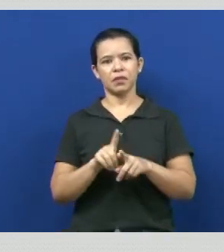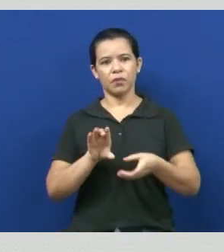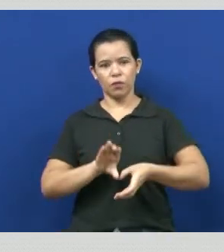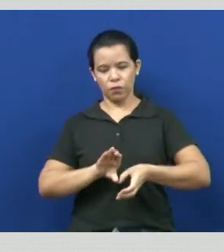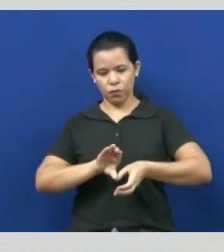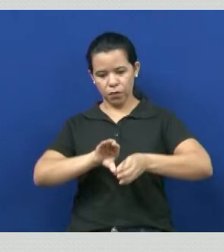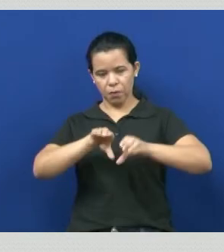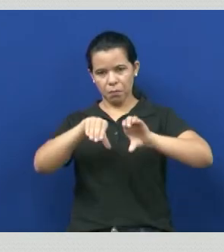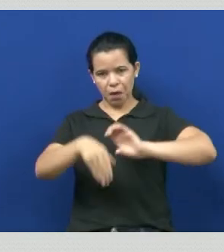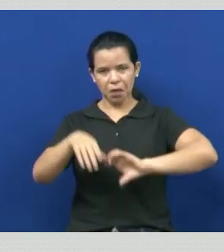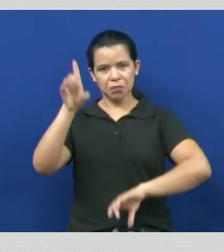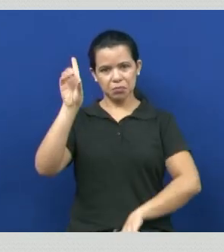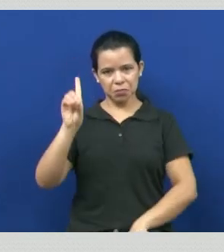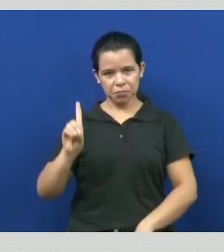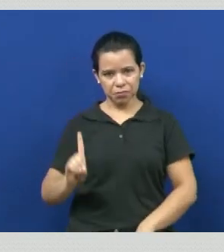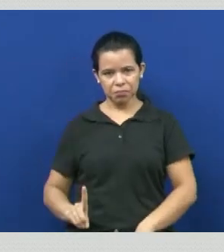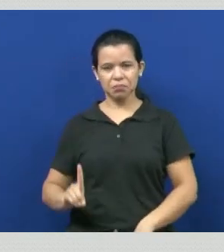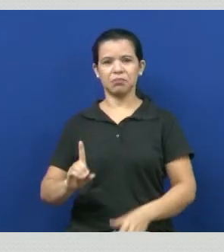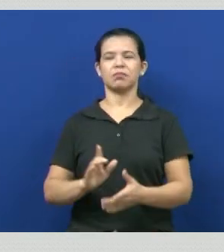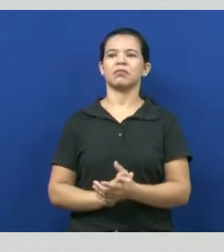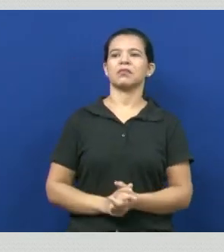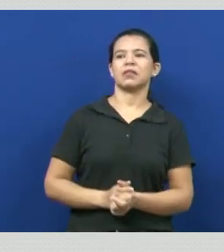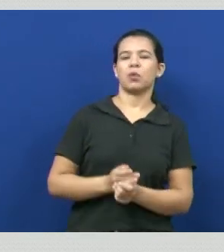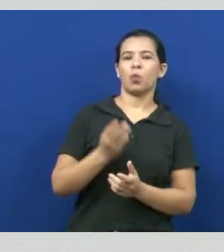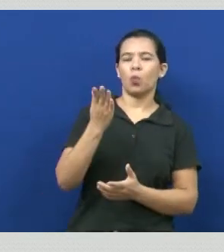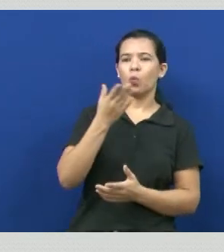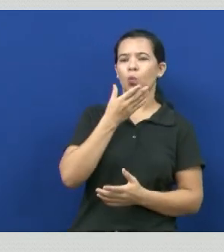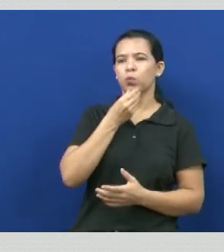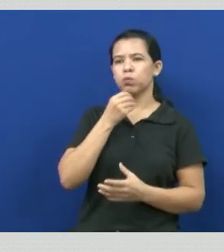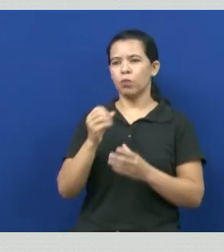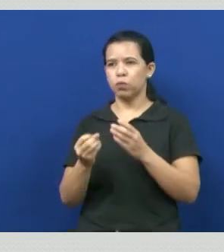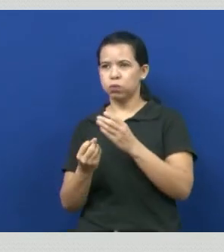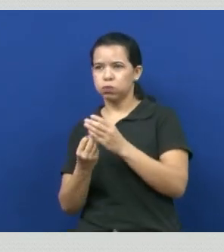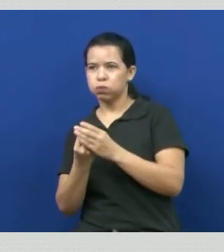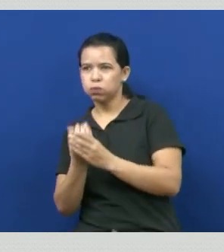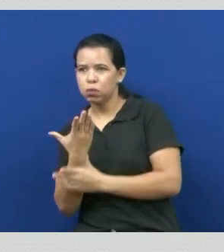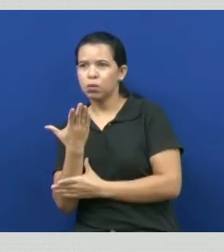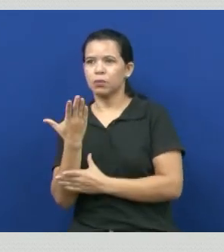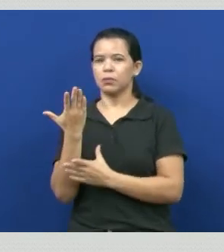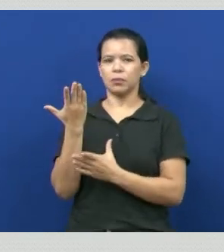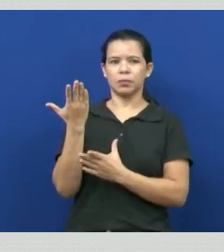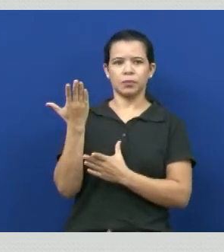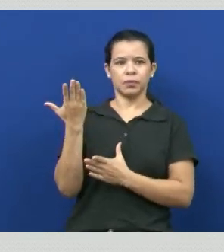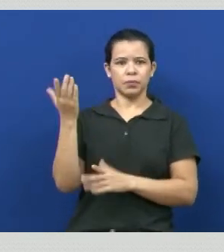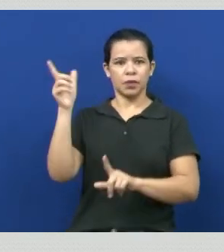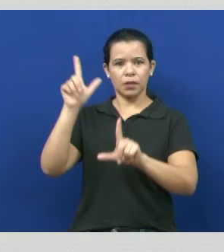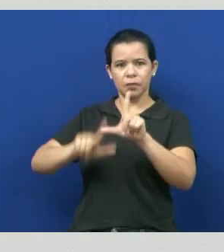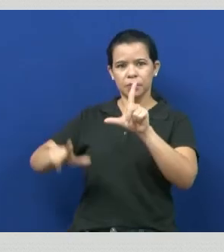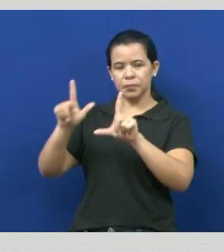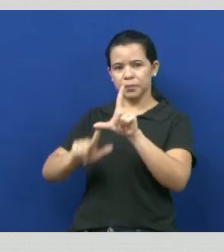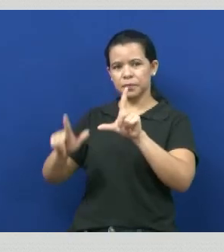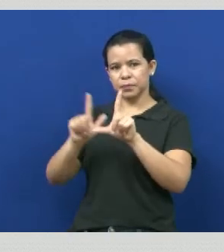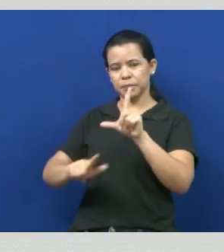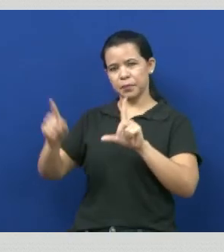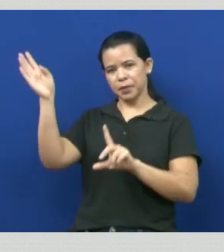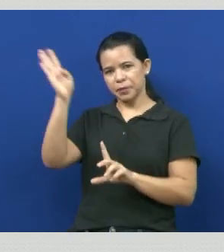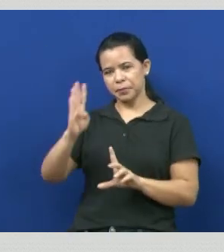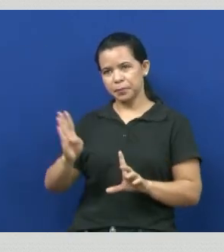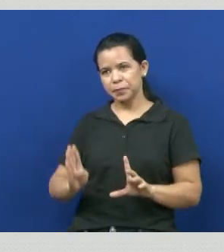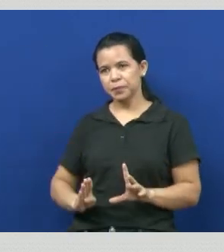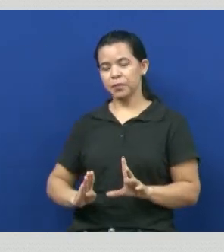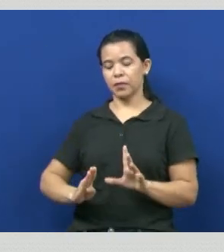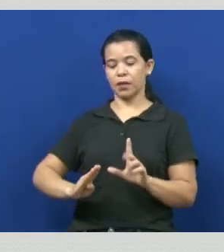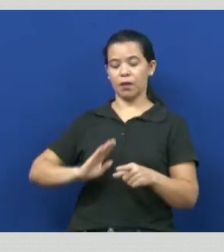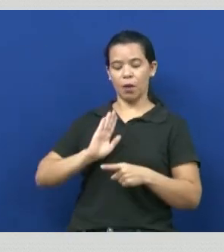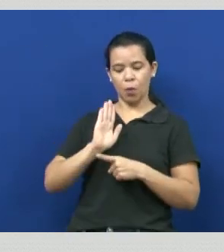Direito, um dos fundadores da Academia Brasileira de Letras, ajudou a organizar a Semana de